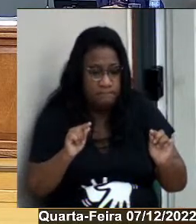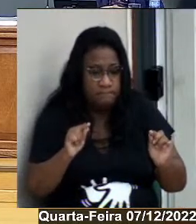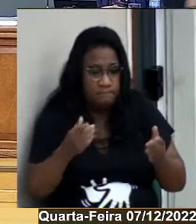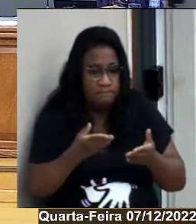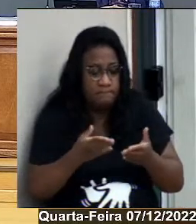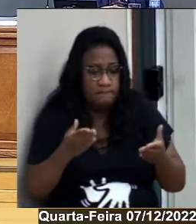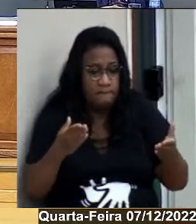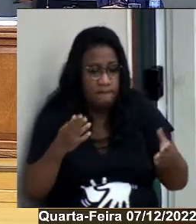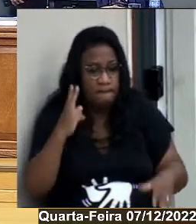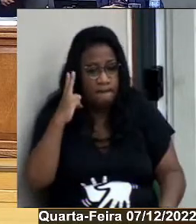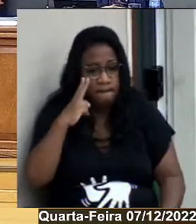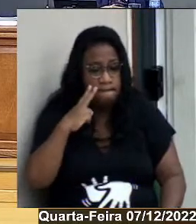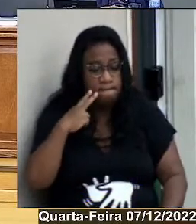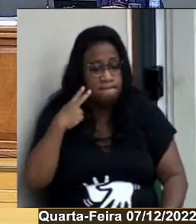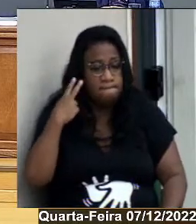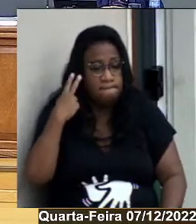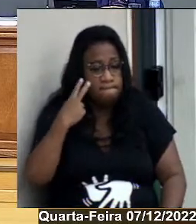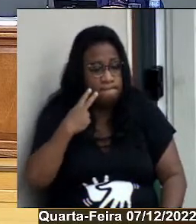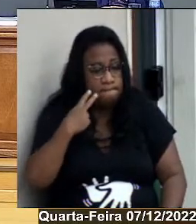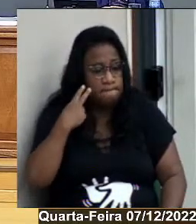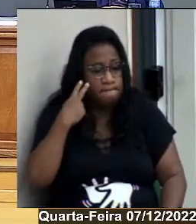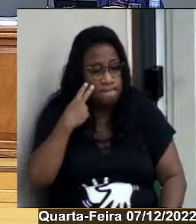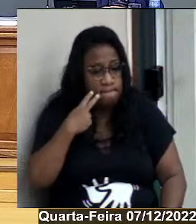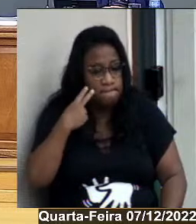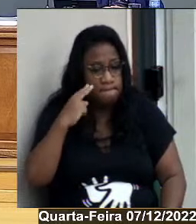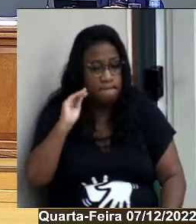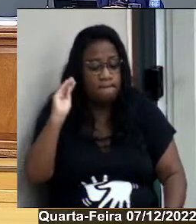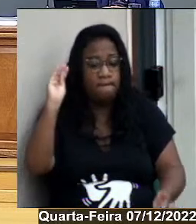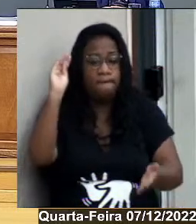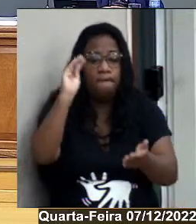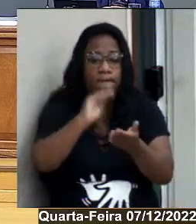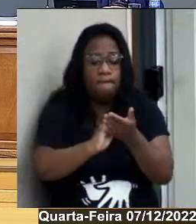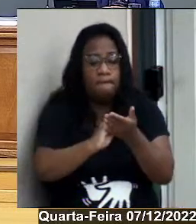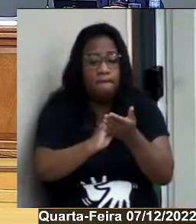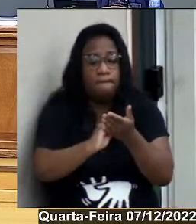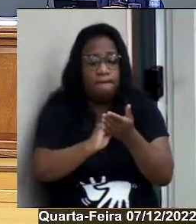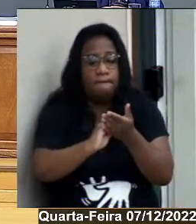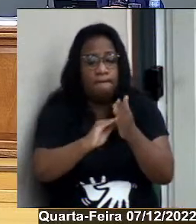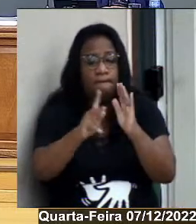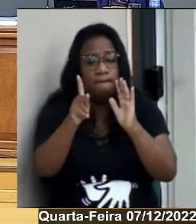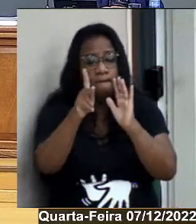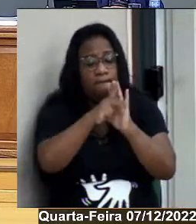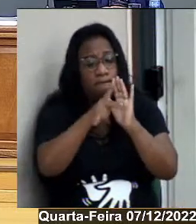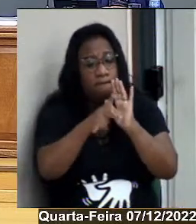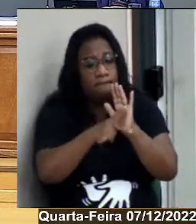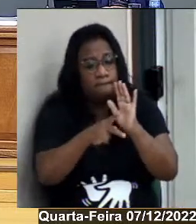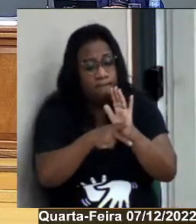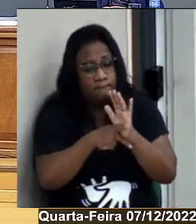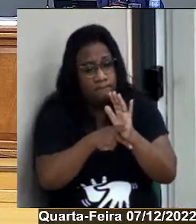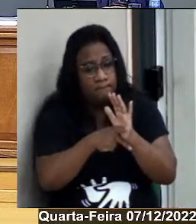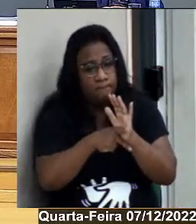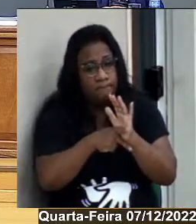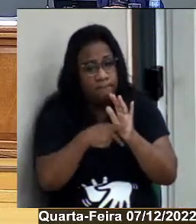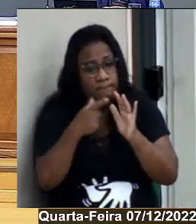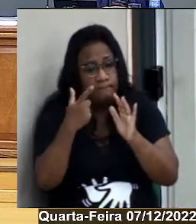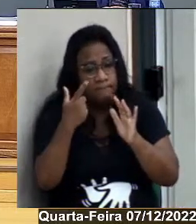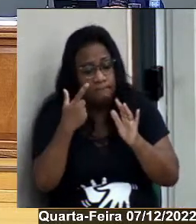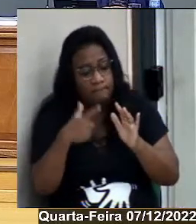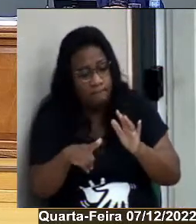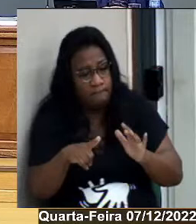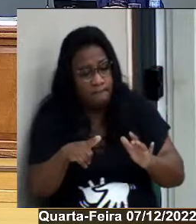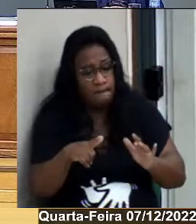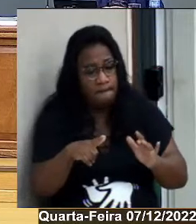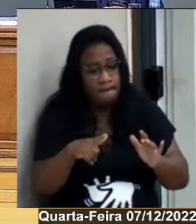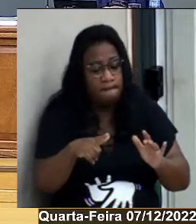à disposição dos colegas vereadores a data em que o projeto foi discutido aqui. Mais uma vez,